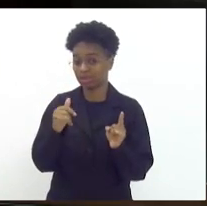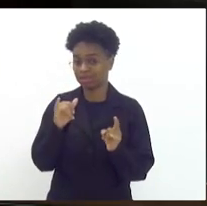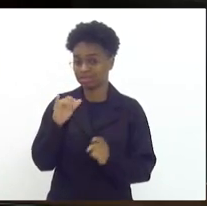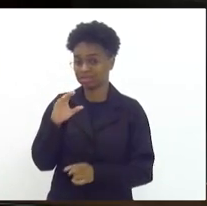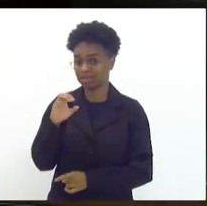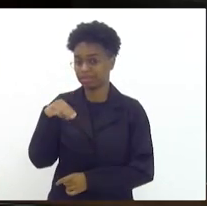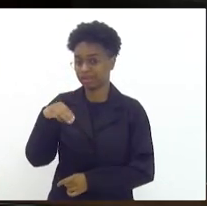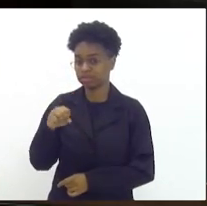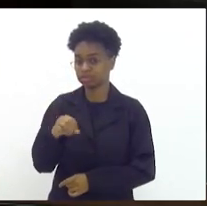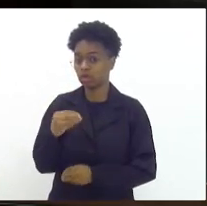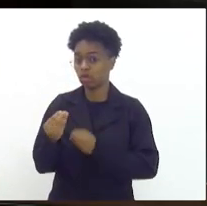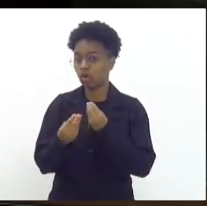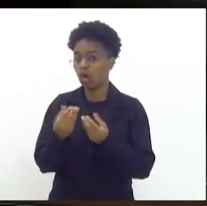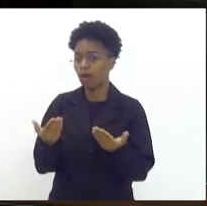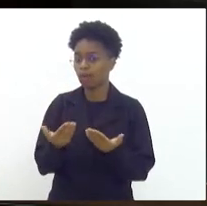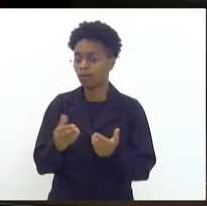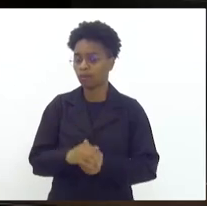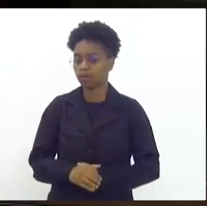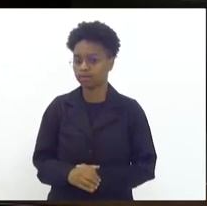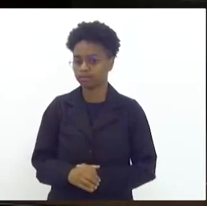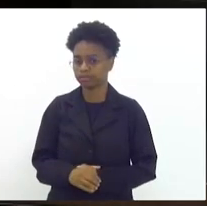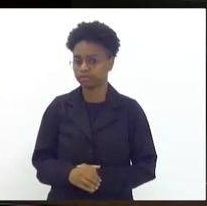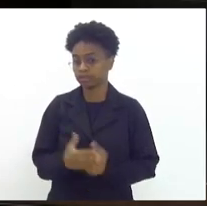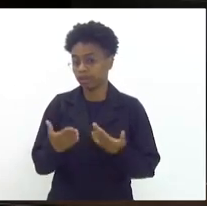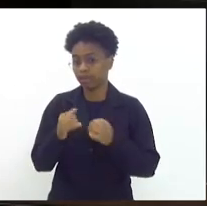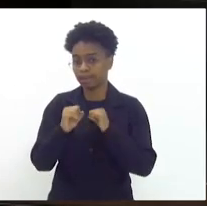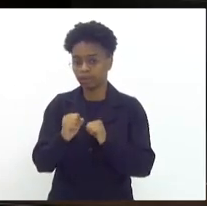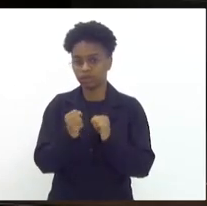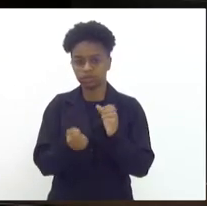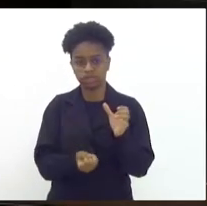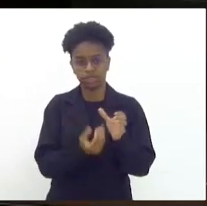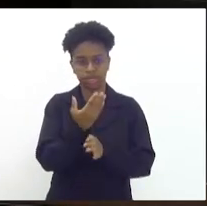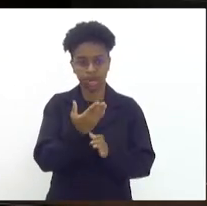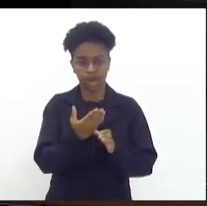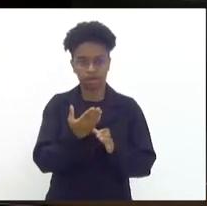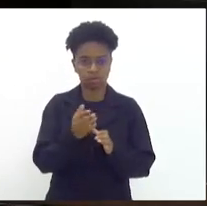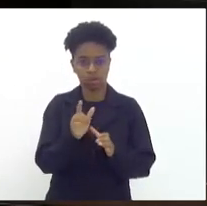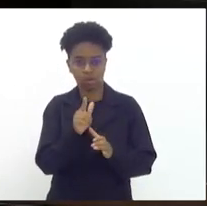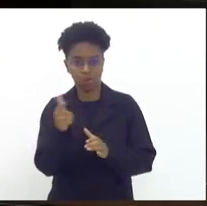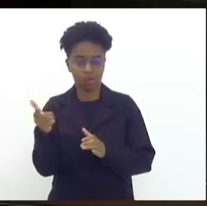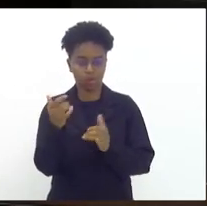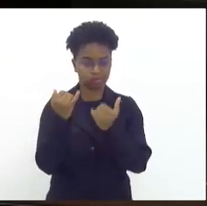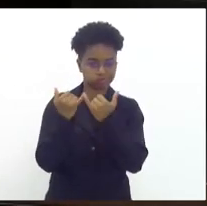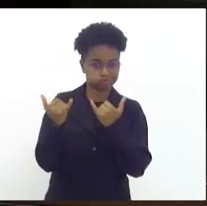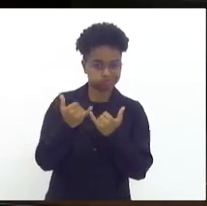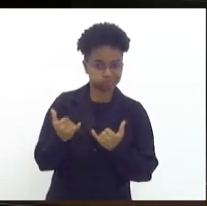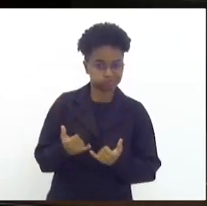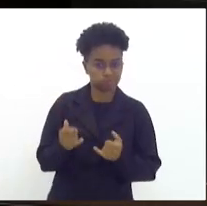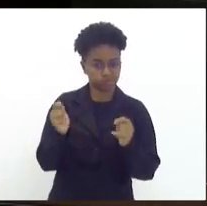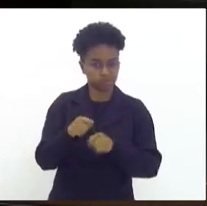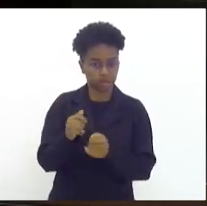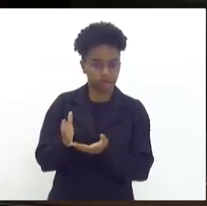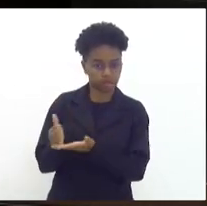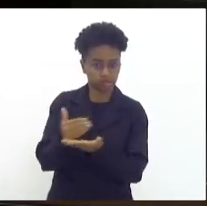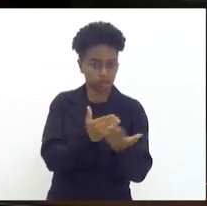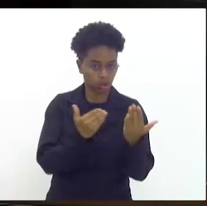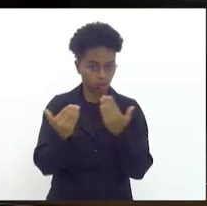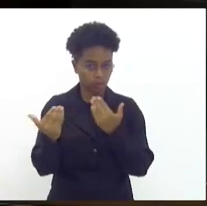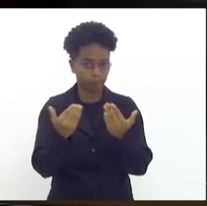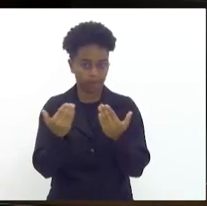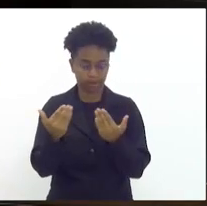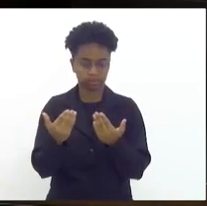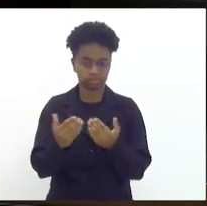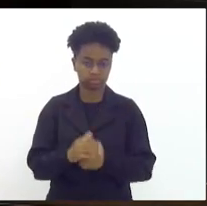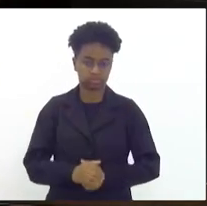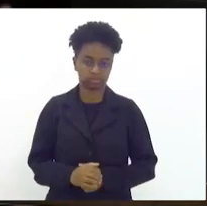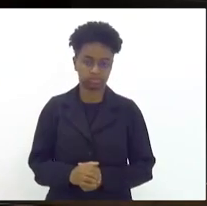ICMS como é que eu faço agora com os Fundos Ah então você pode criar uma contribuição equivalente aquela arrecadação que você tinha com esses